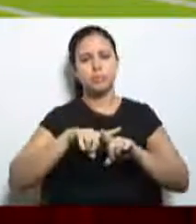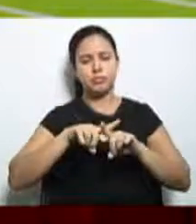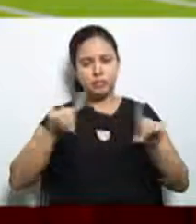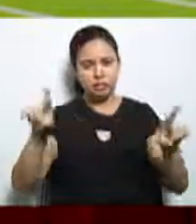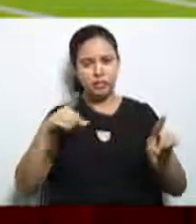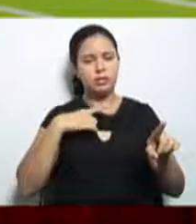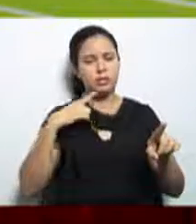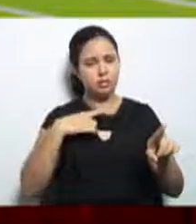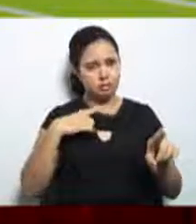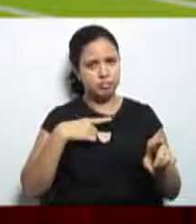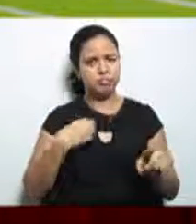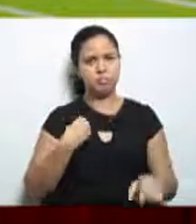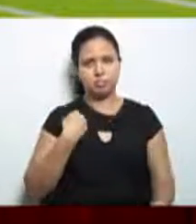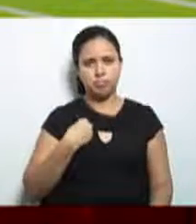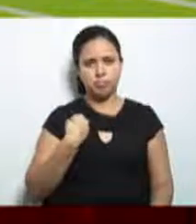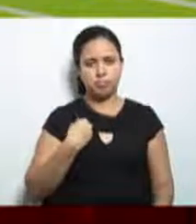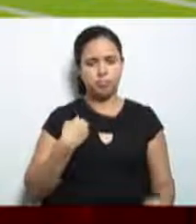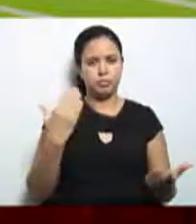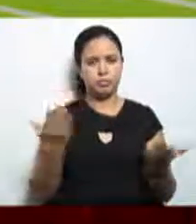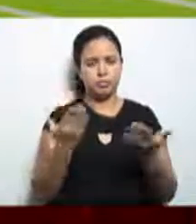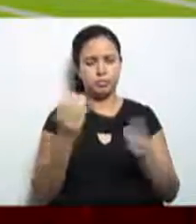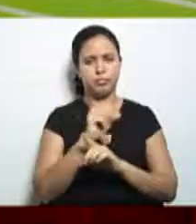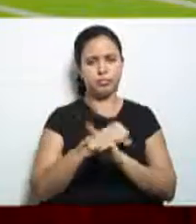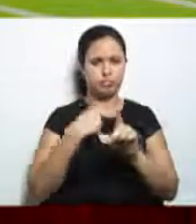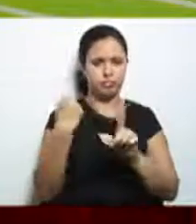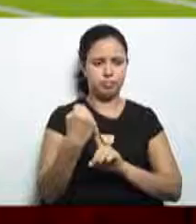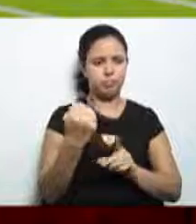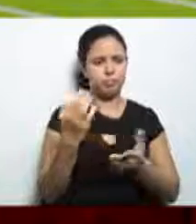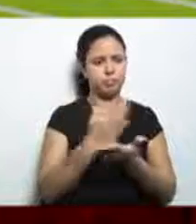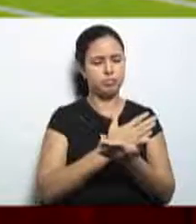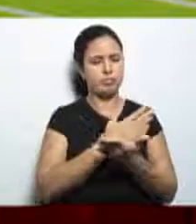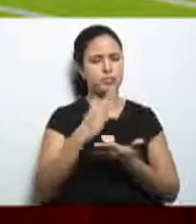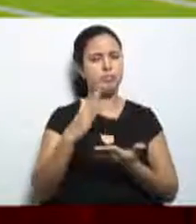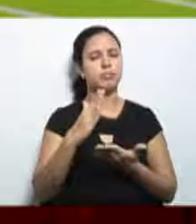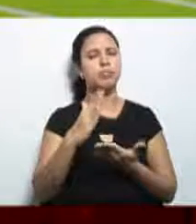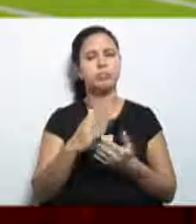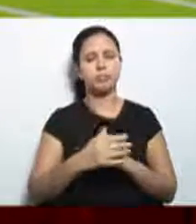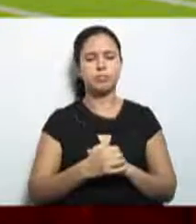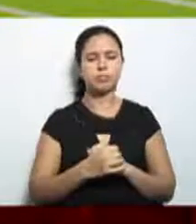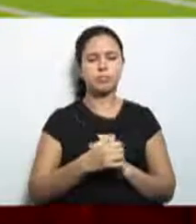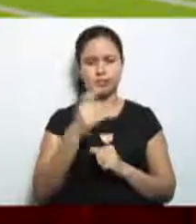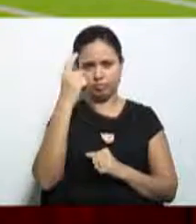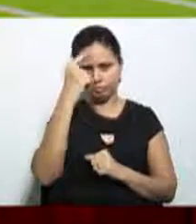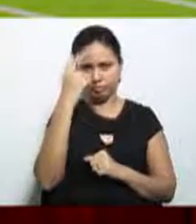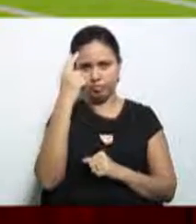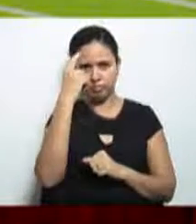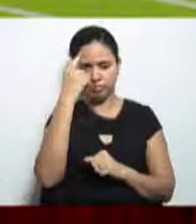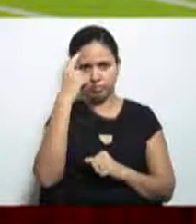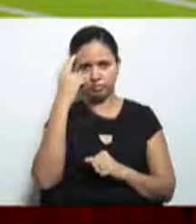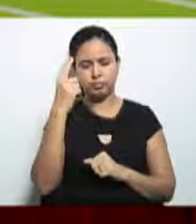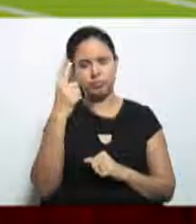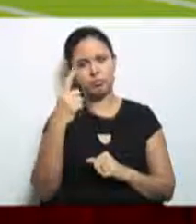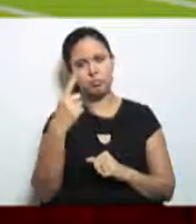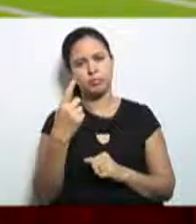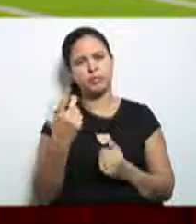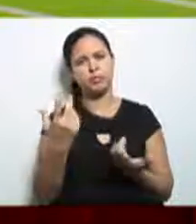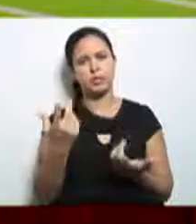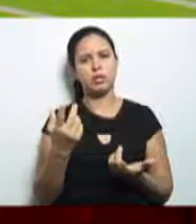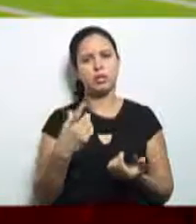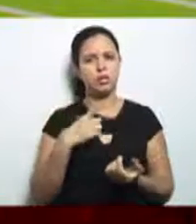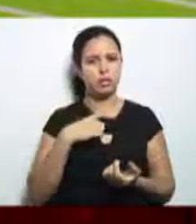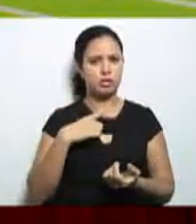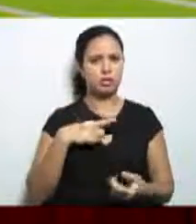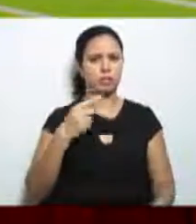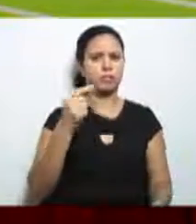nossa sociedade, de modo a garantir a subsistência da comunidade. Então, para a gente pensar que, embora isso tenha sido muito